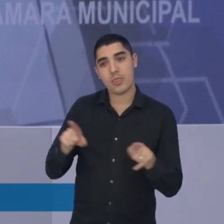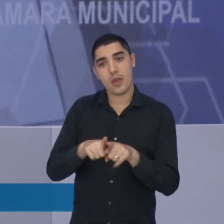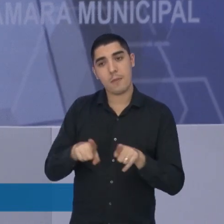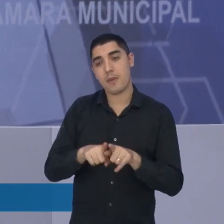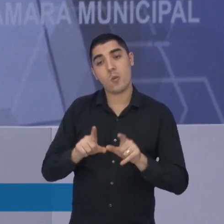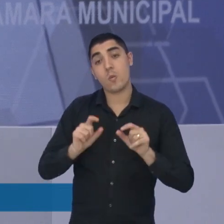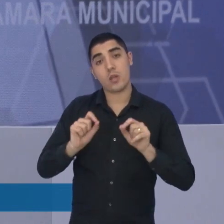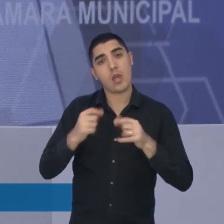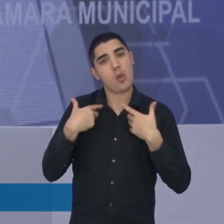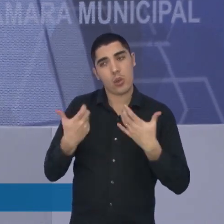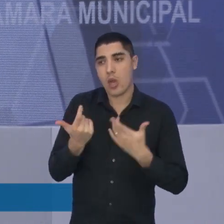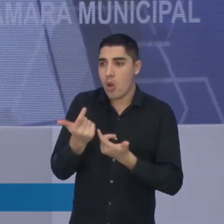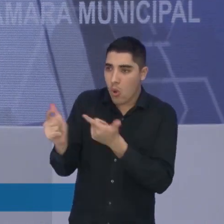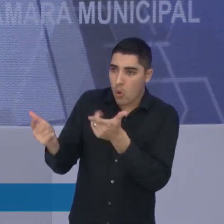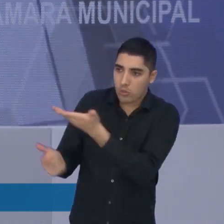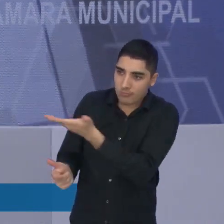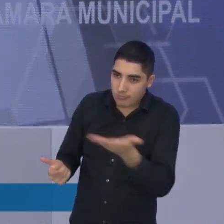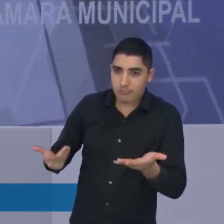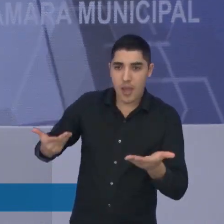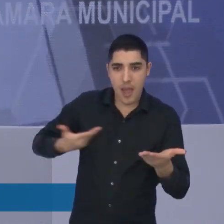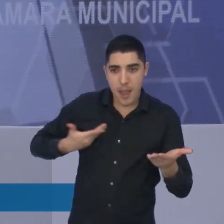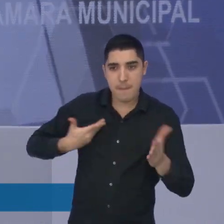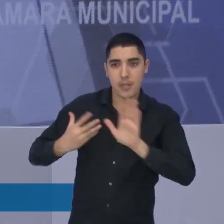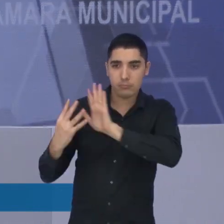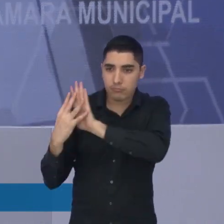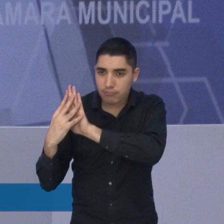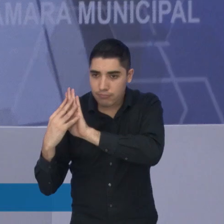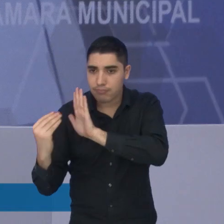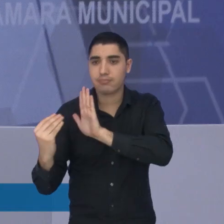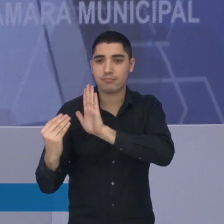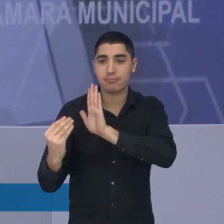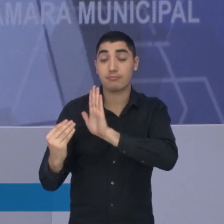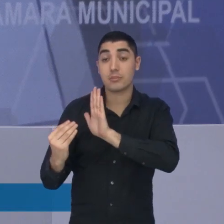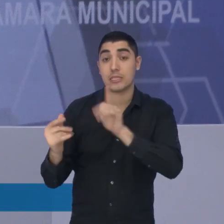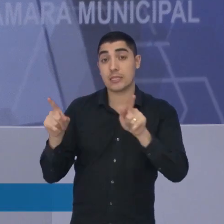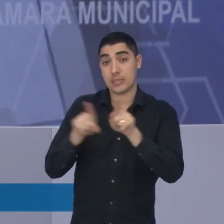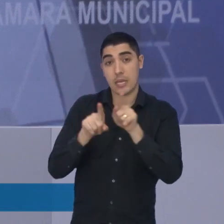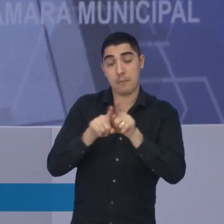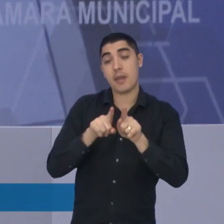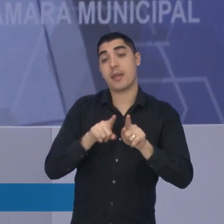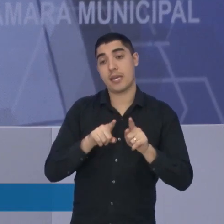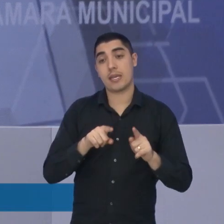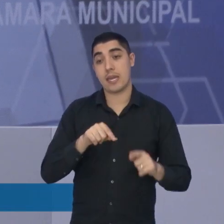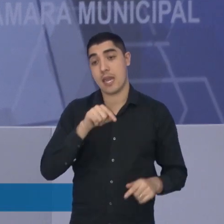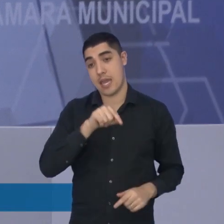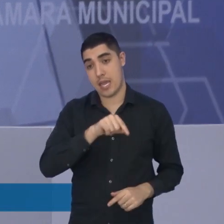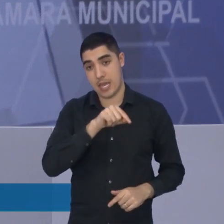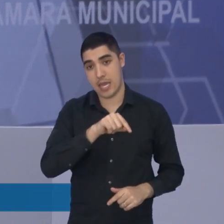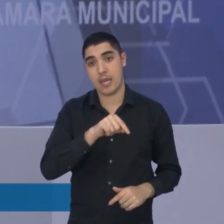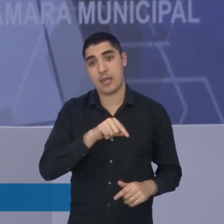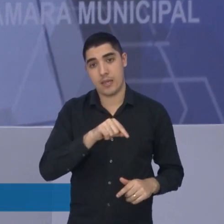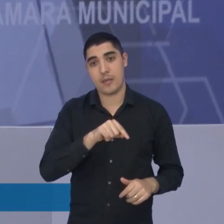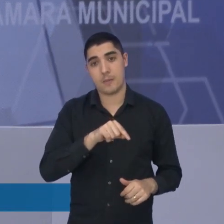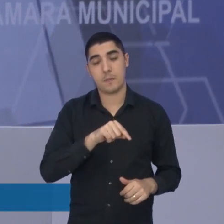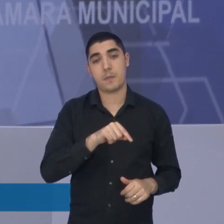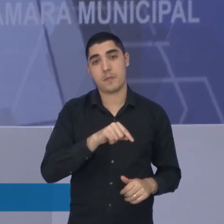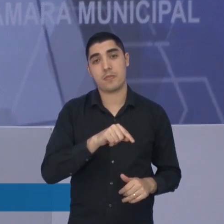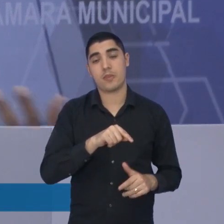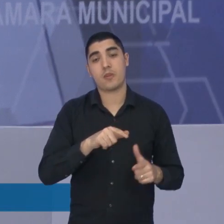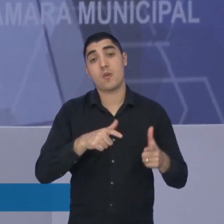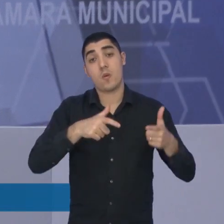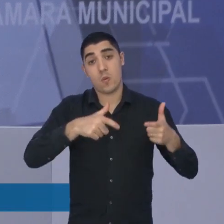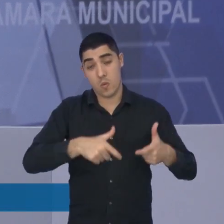para meus colegas. Eu diria, a instituição, às vezes, por